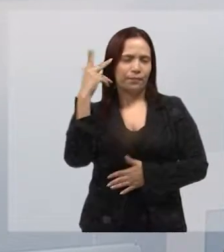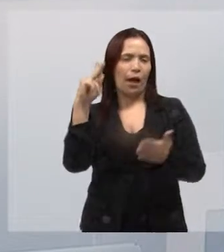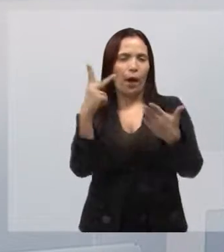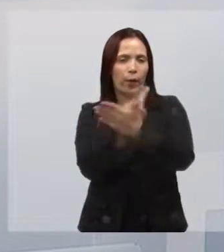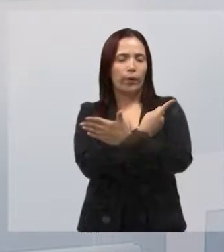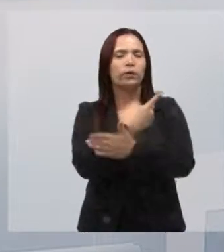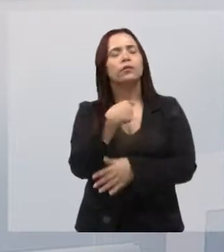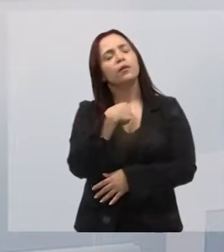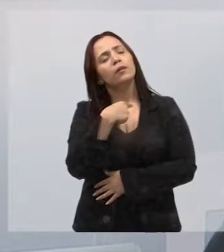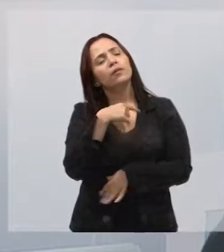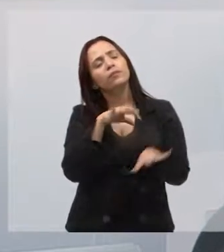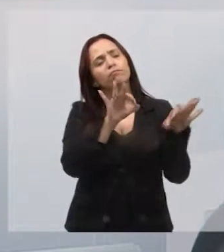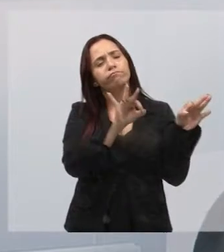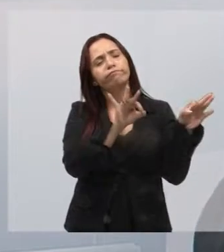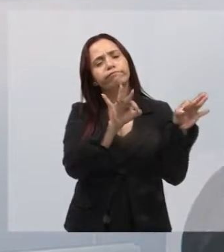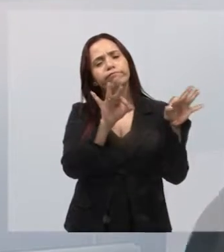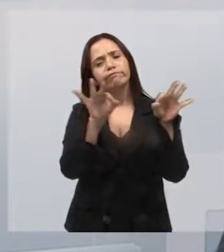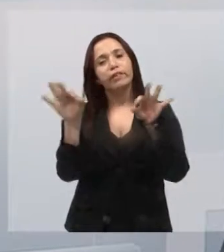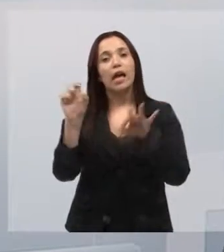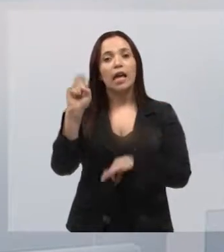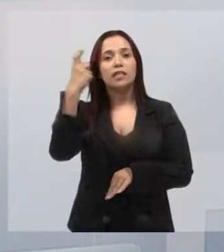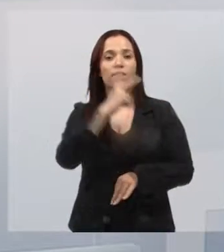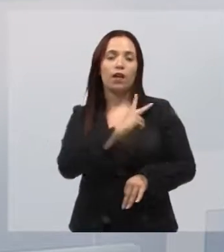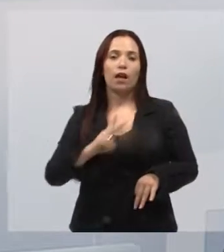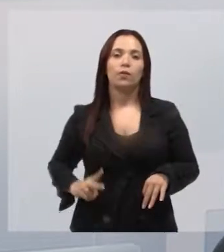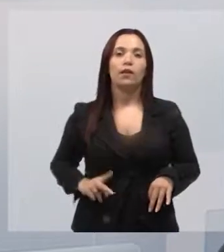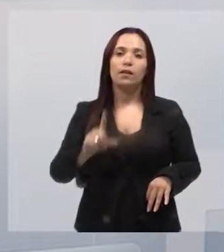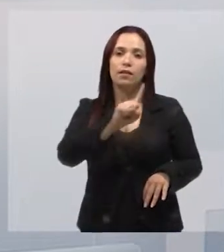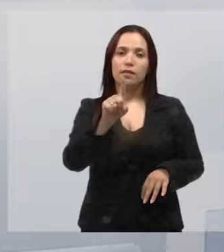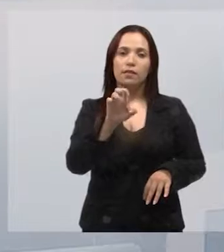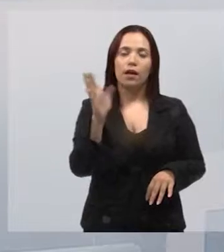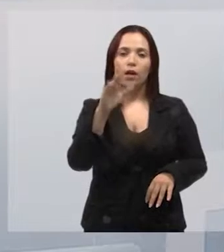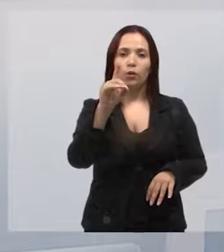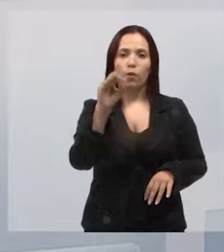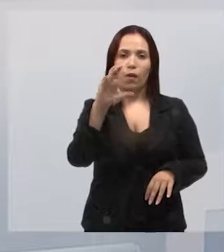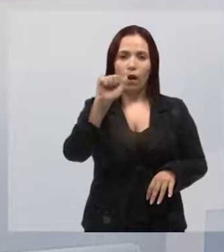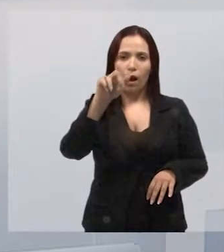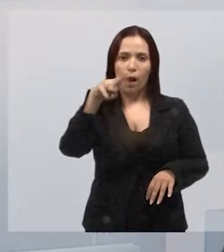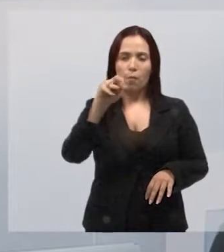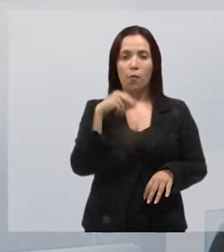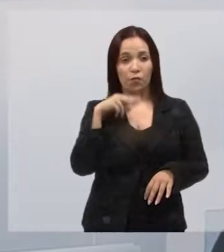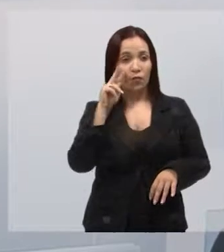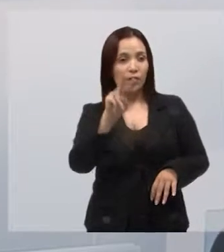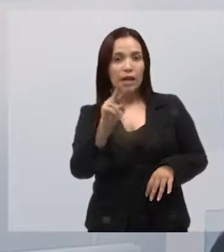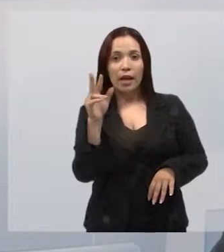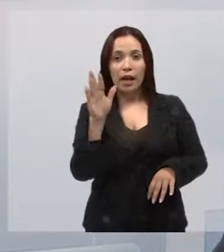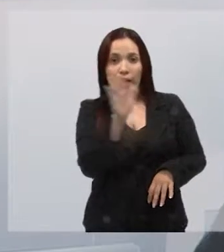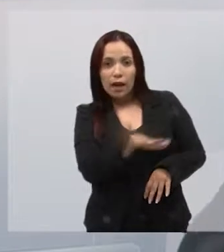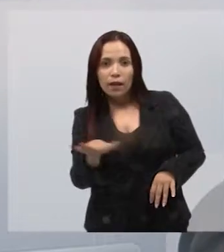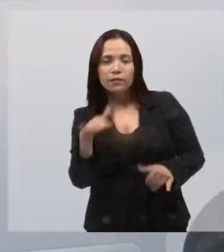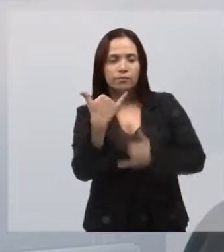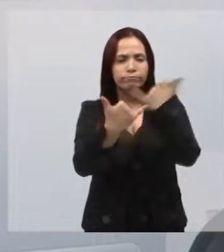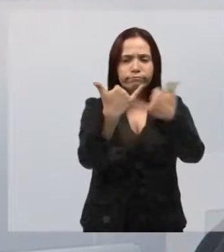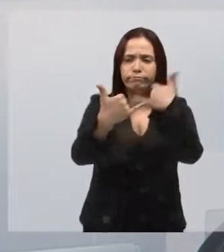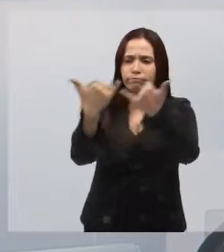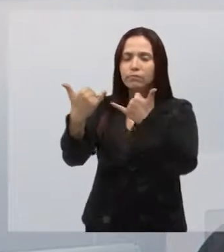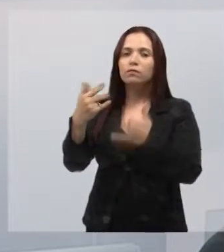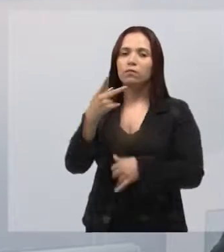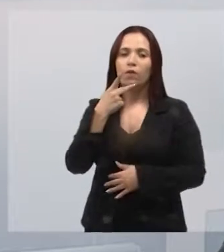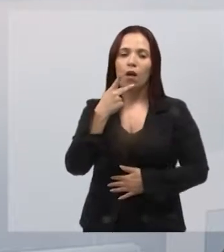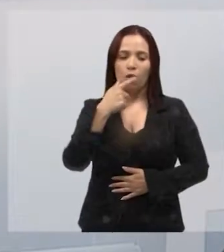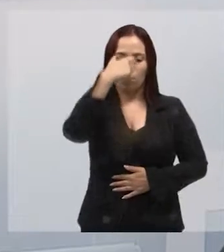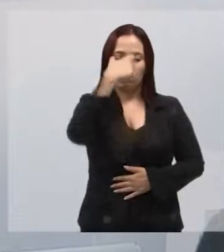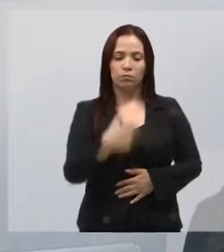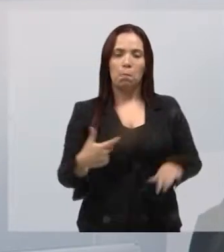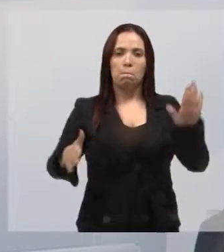atenção com eu e o ex-vereador Zé do Carmo, e vendo lá umas crianças brincando, aí tinha... Eu vou ser bandido e eu